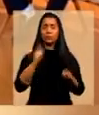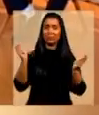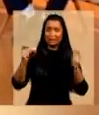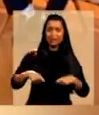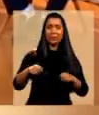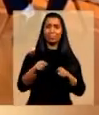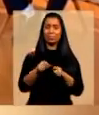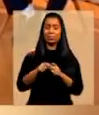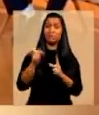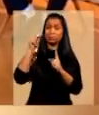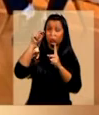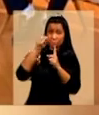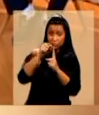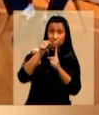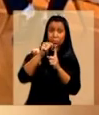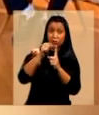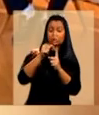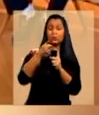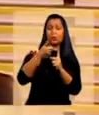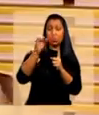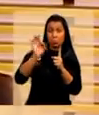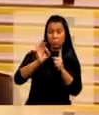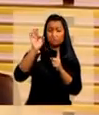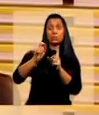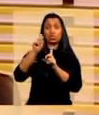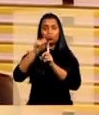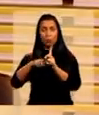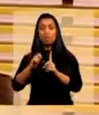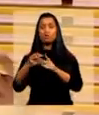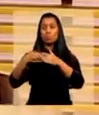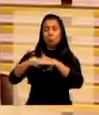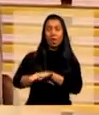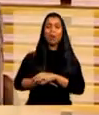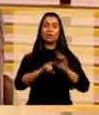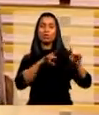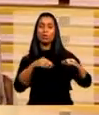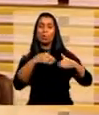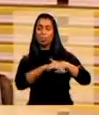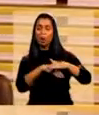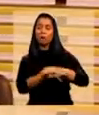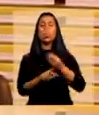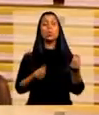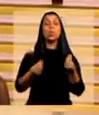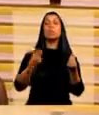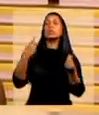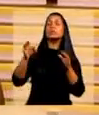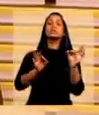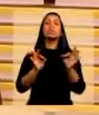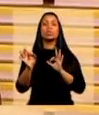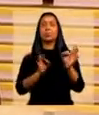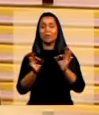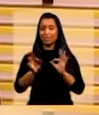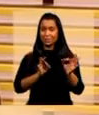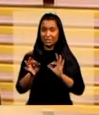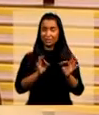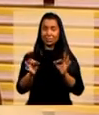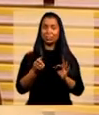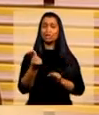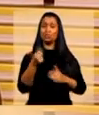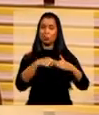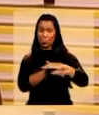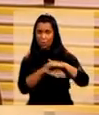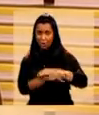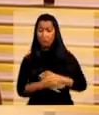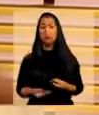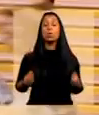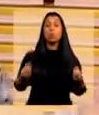Você consegue fazer essa meta da porcentagem mensal ou guarda o que sobra? Como é que você organiza a parte da